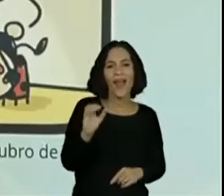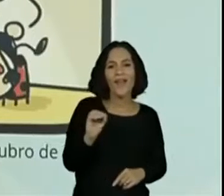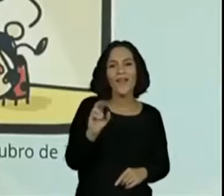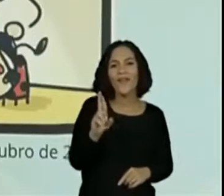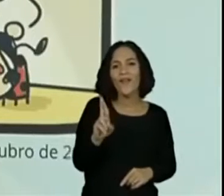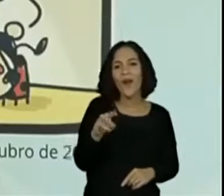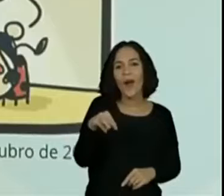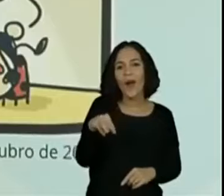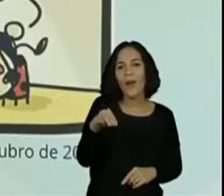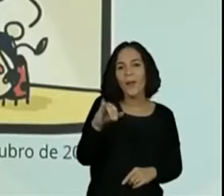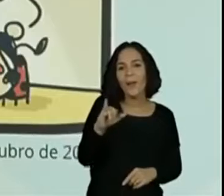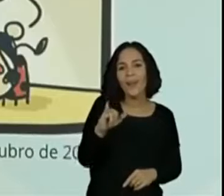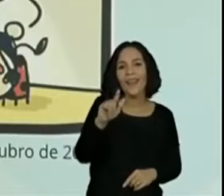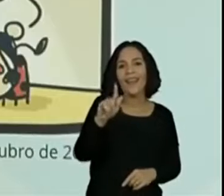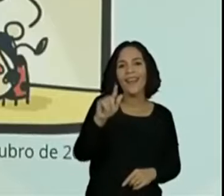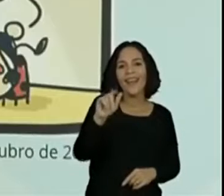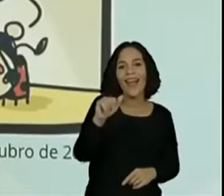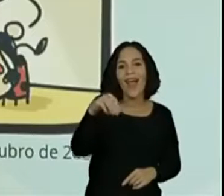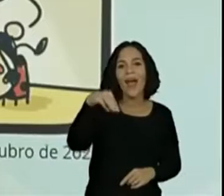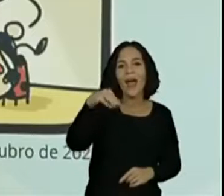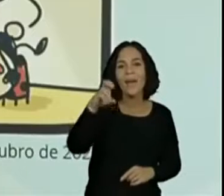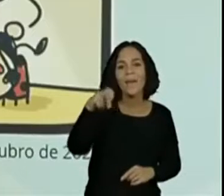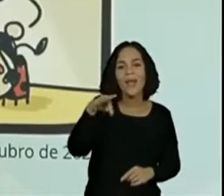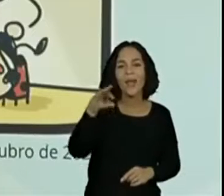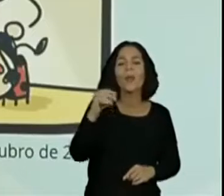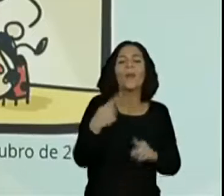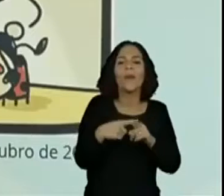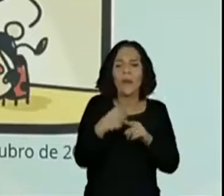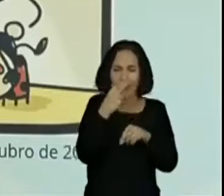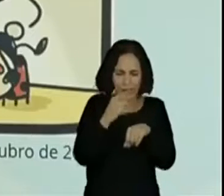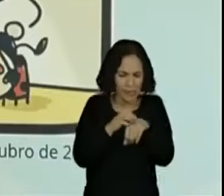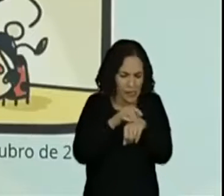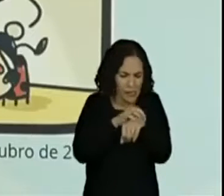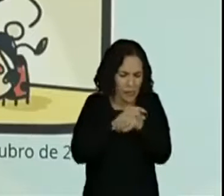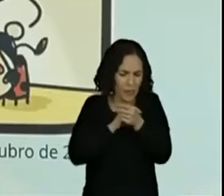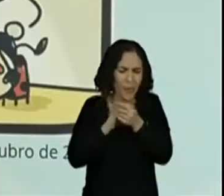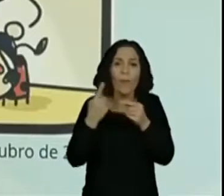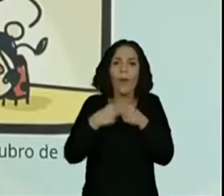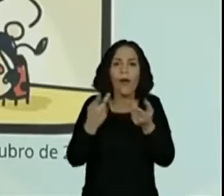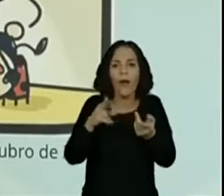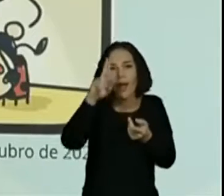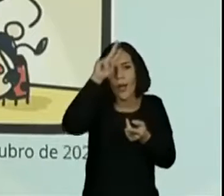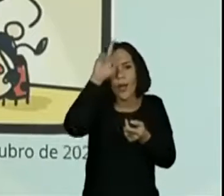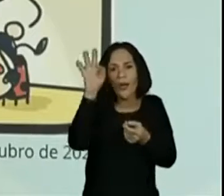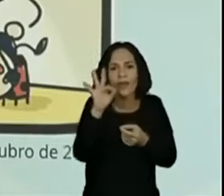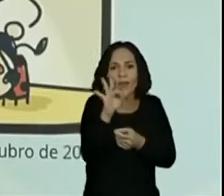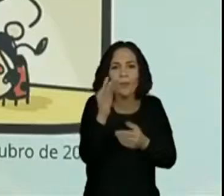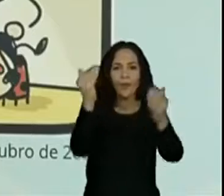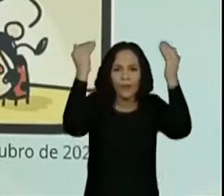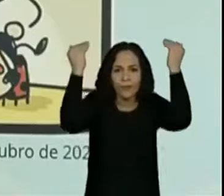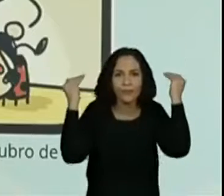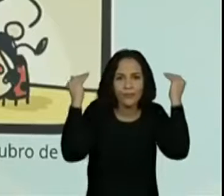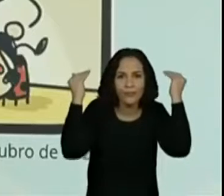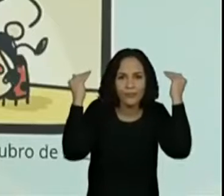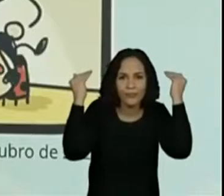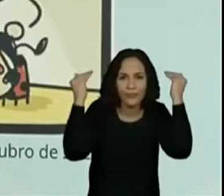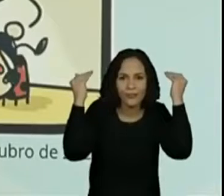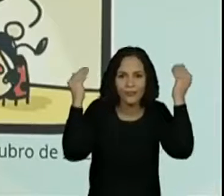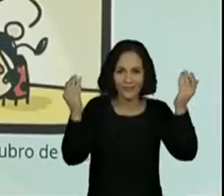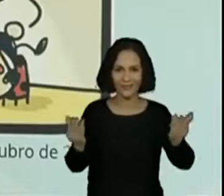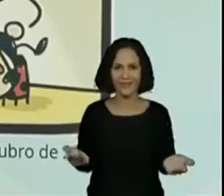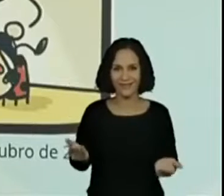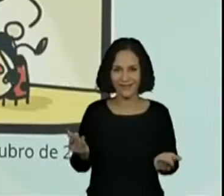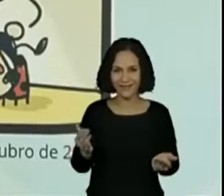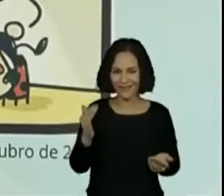ela diz que tá com formigamento? Na cabeça, passa pelo cangote... E vai até, o pé. Por que será que... Ela está